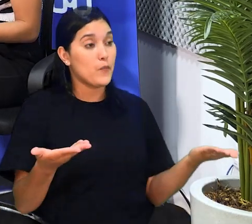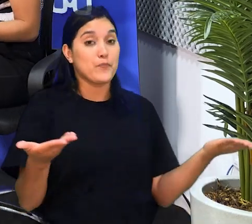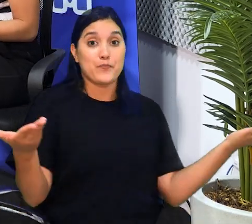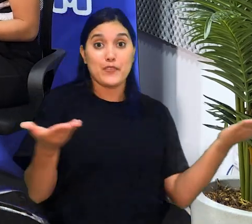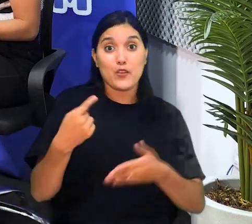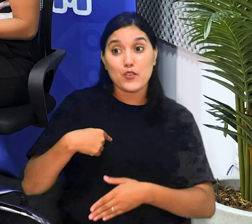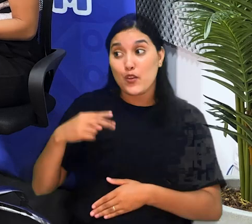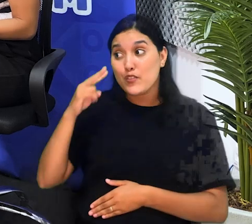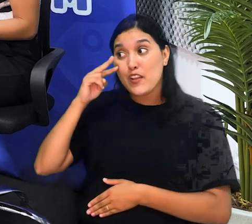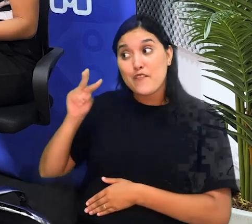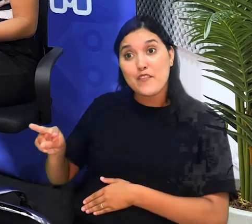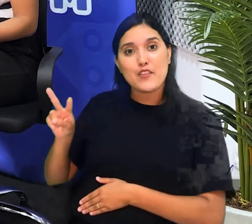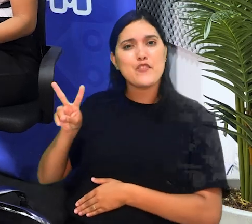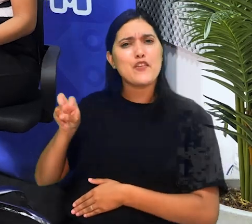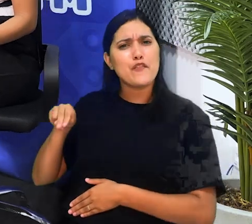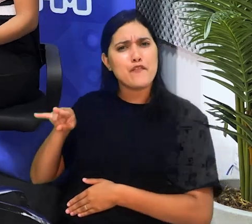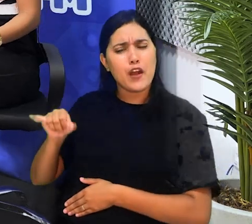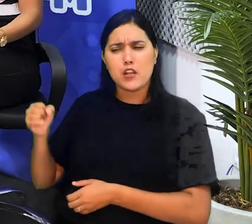anos.